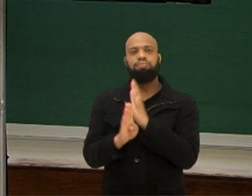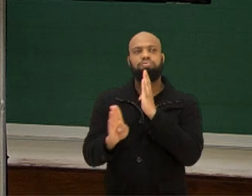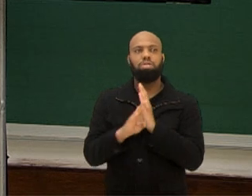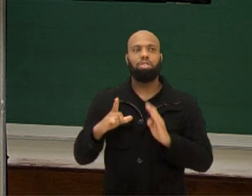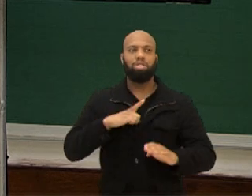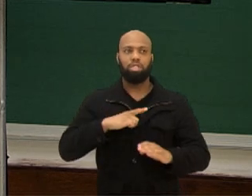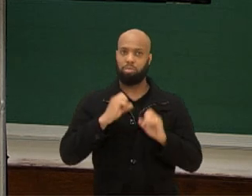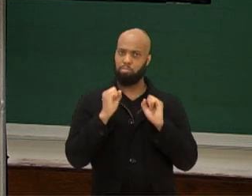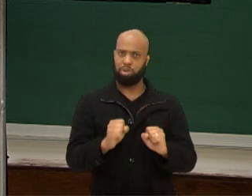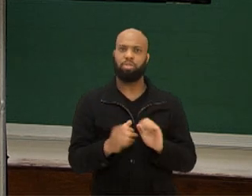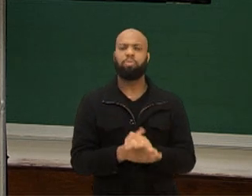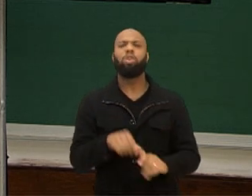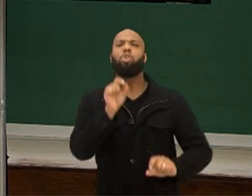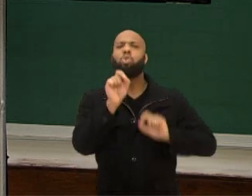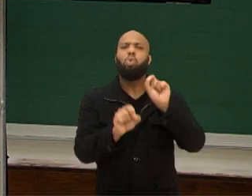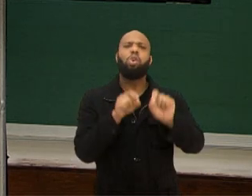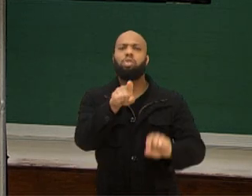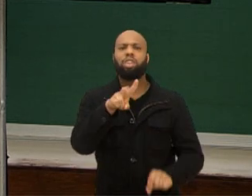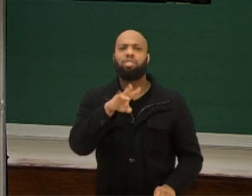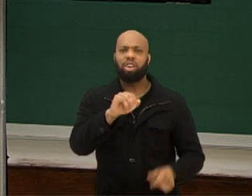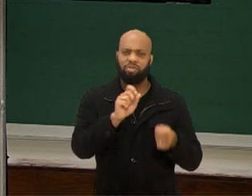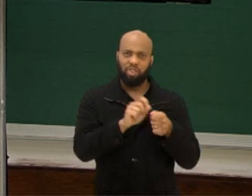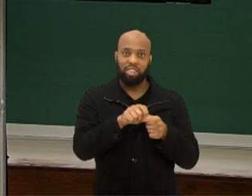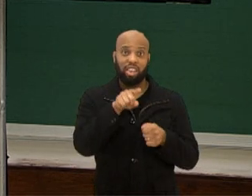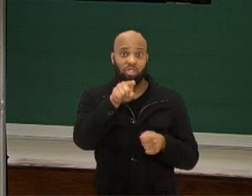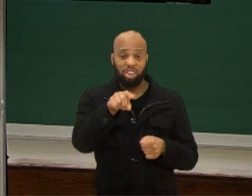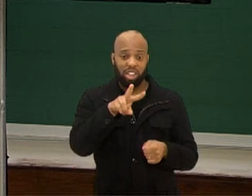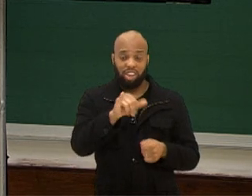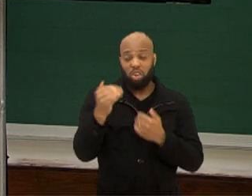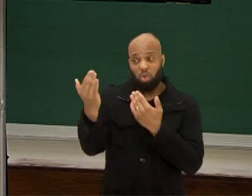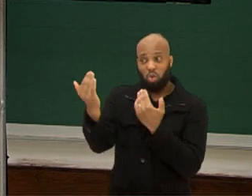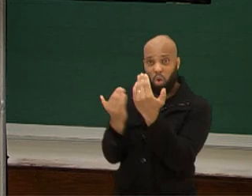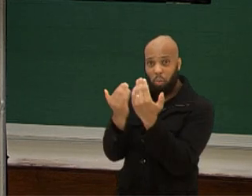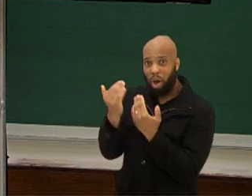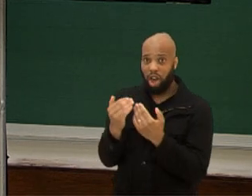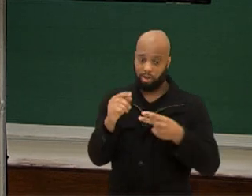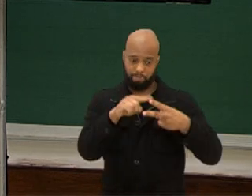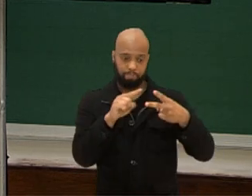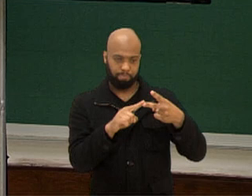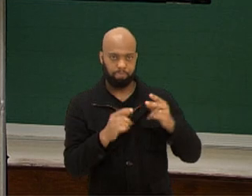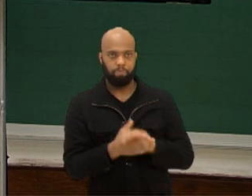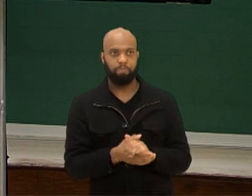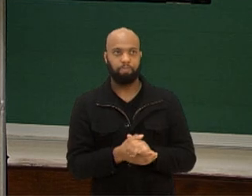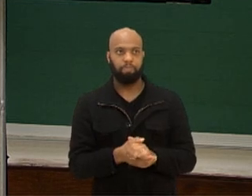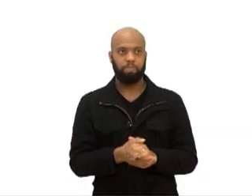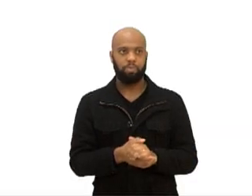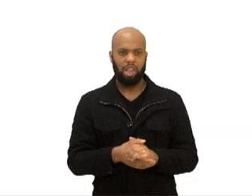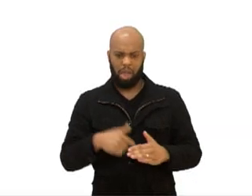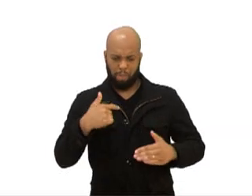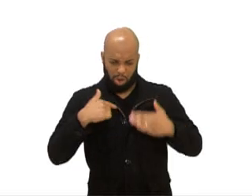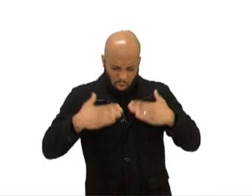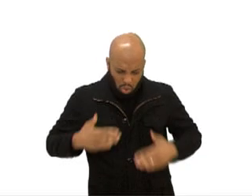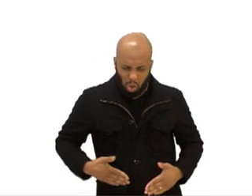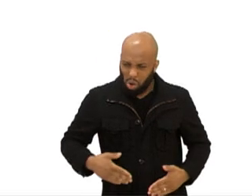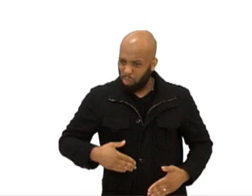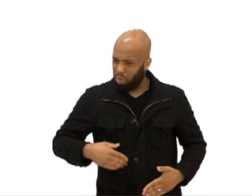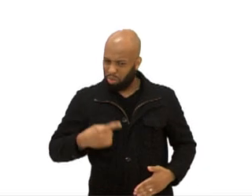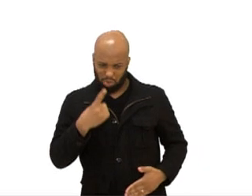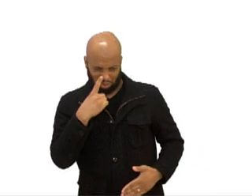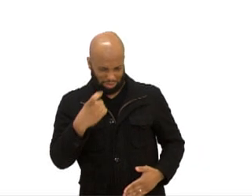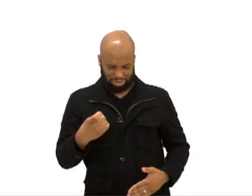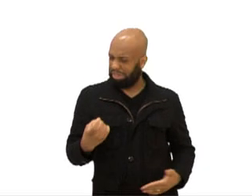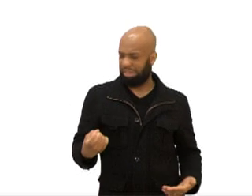ter o poder. O que que você vai fazer? Você vai comparar duas coisas. Meu cadáver vai ter um cheiro